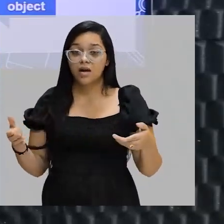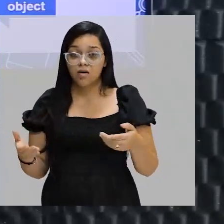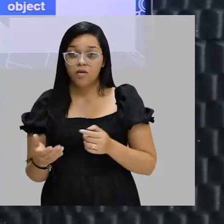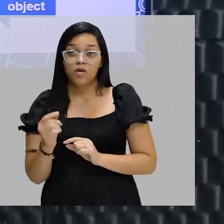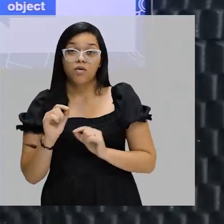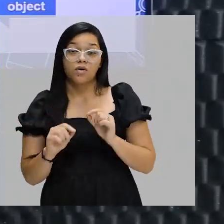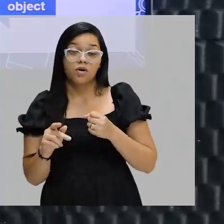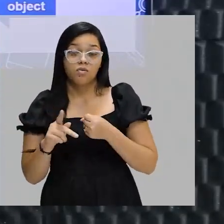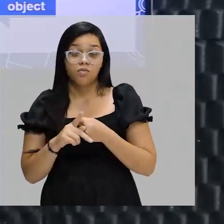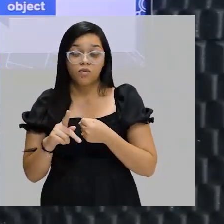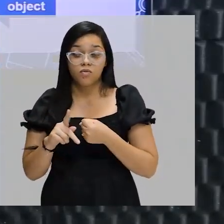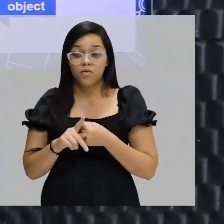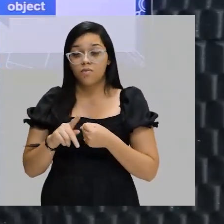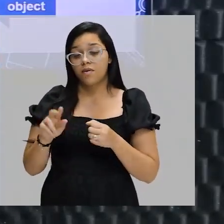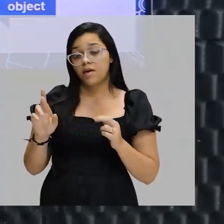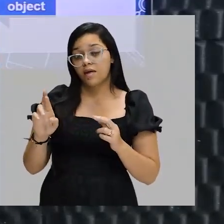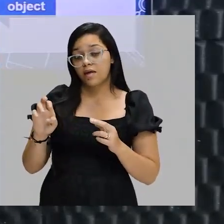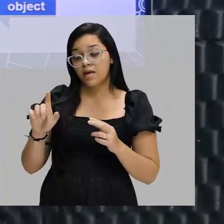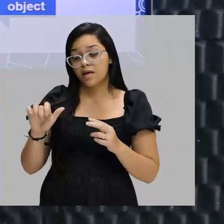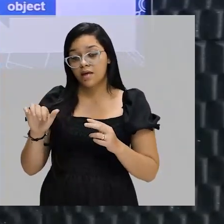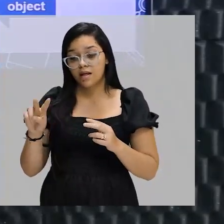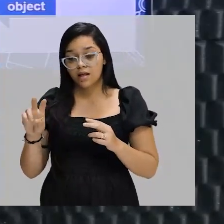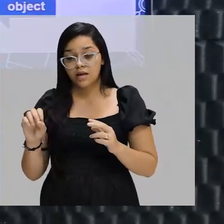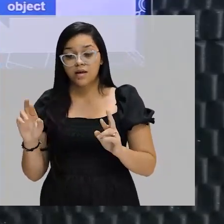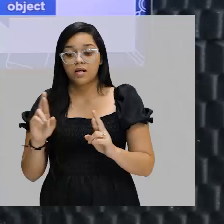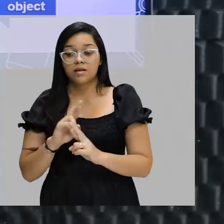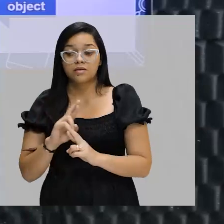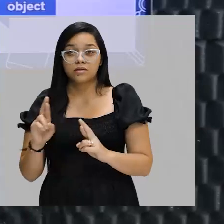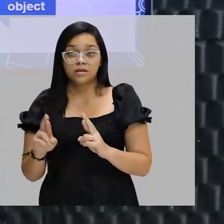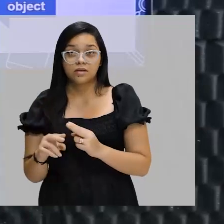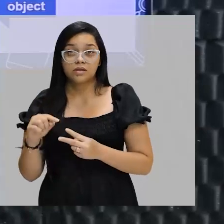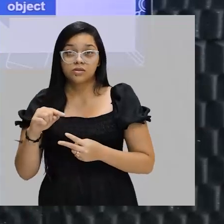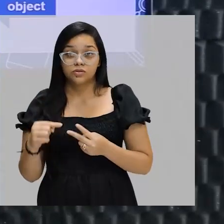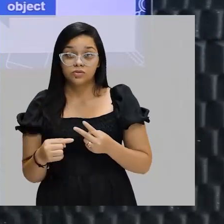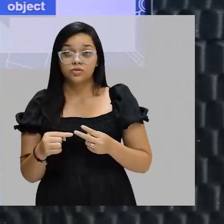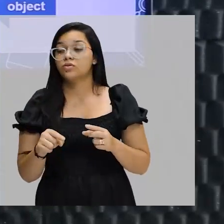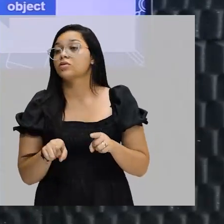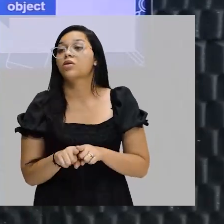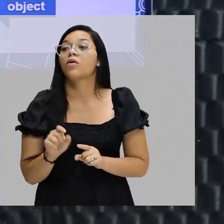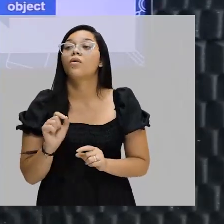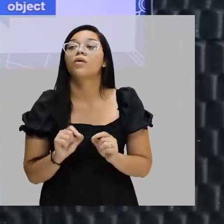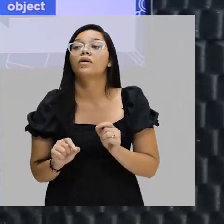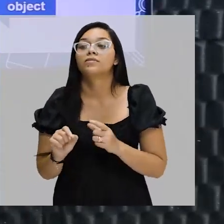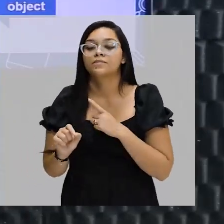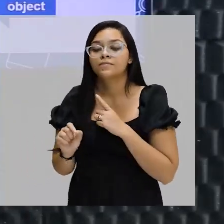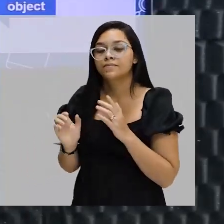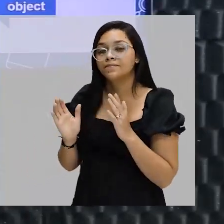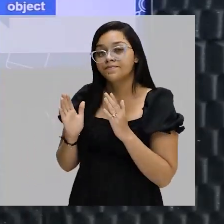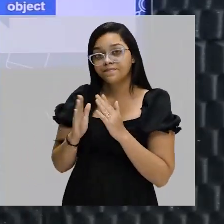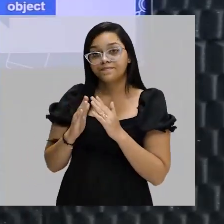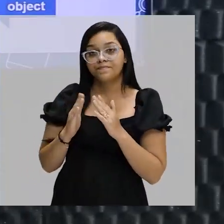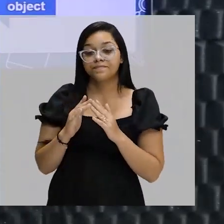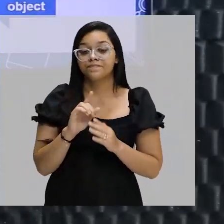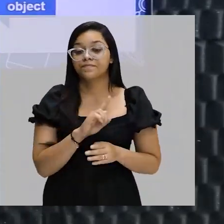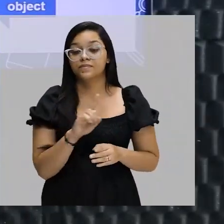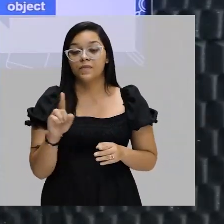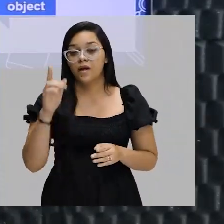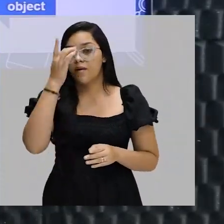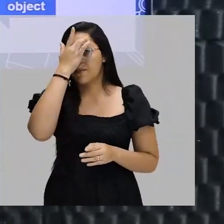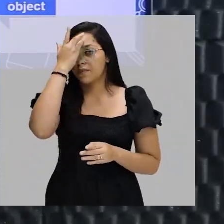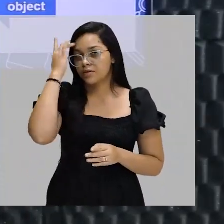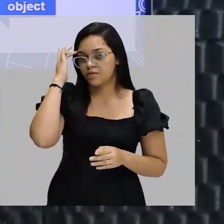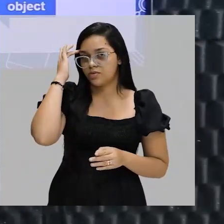é o pronome relativo, que também está relacionando as duas sentenças, ele está se referindo à casa, não à